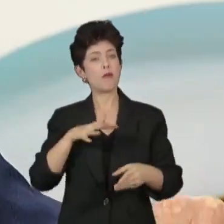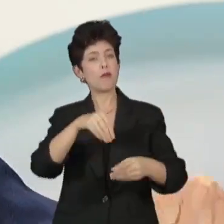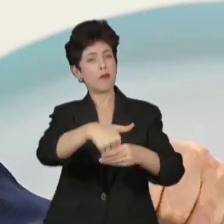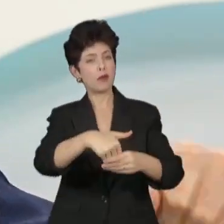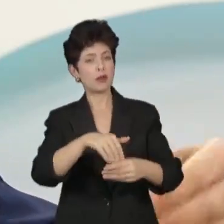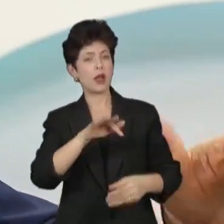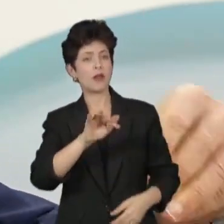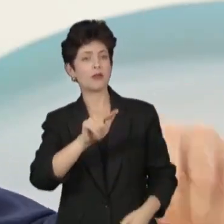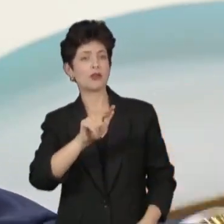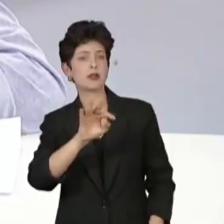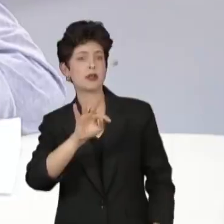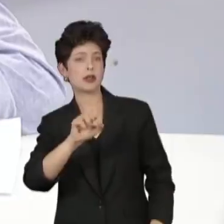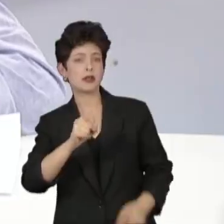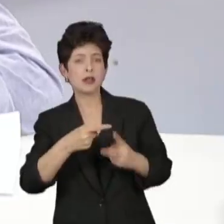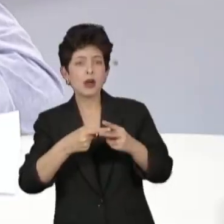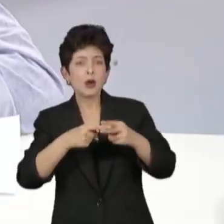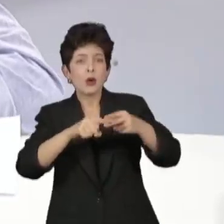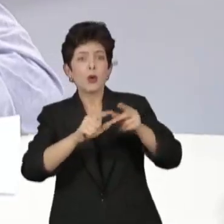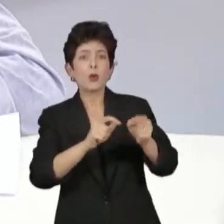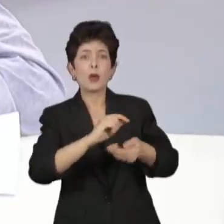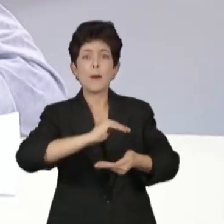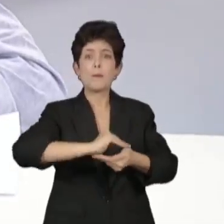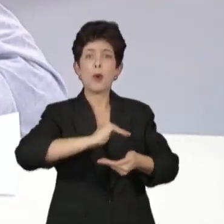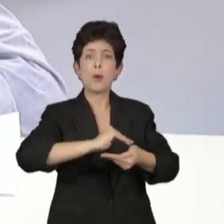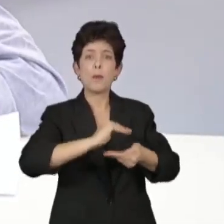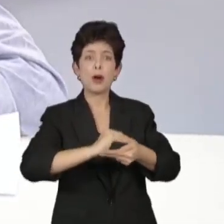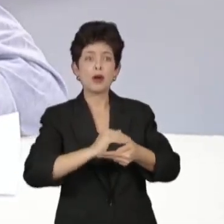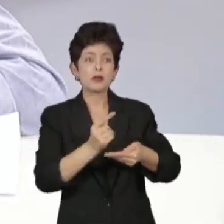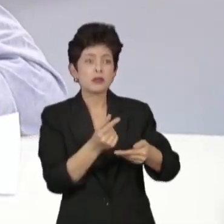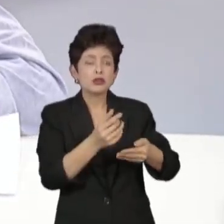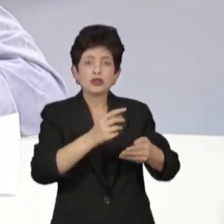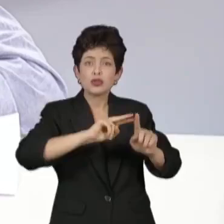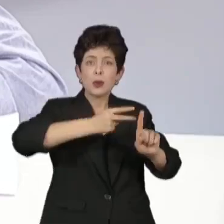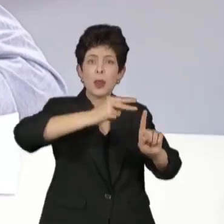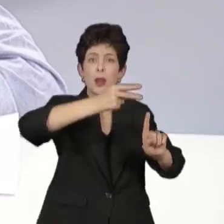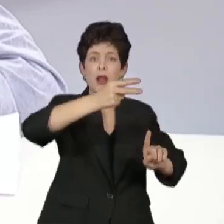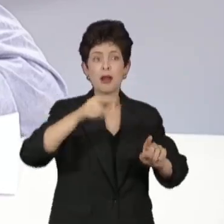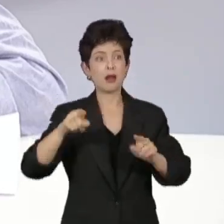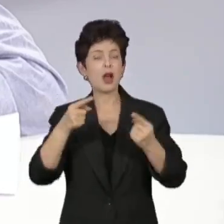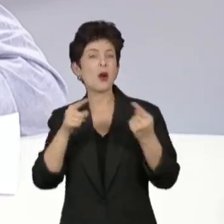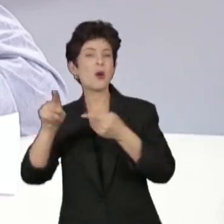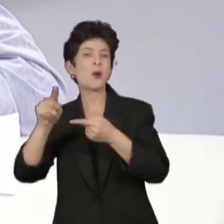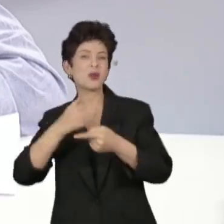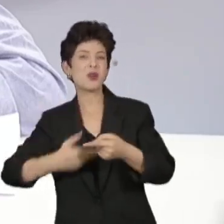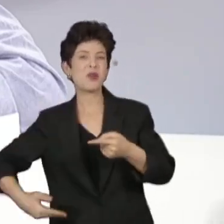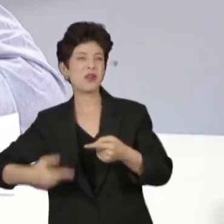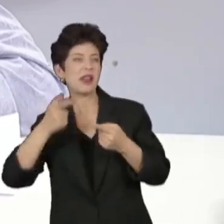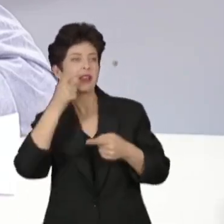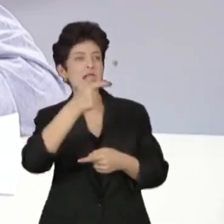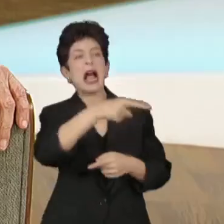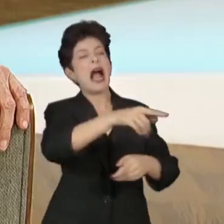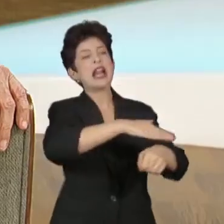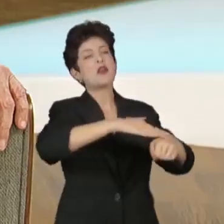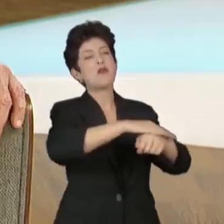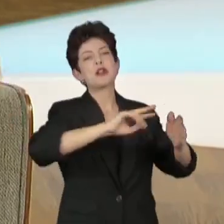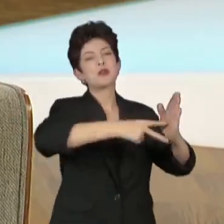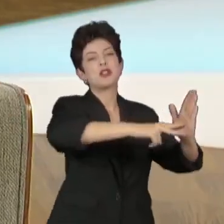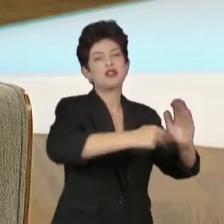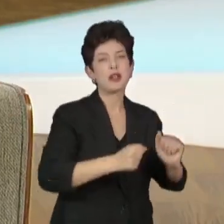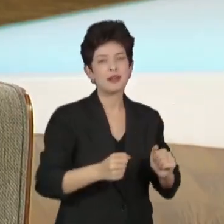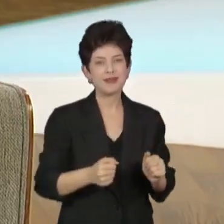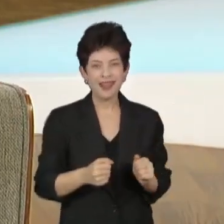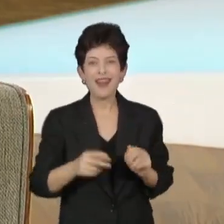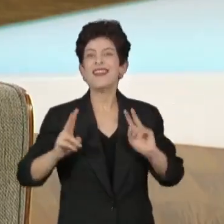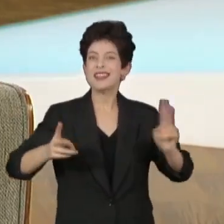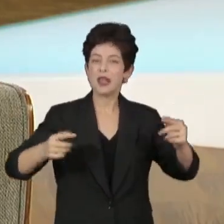no FGTS para corrigir pela caderneta de poupança contra o interesse do governo. E aí vem, porque ele conversa com o sindicalista. E